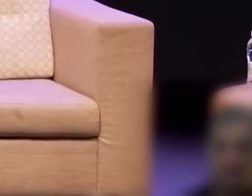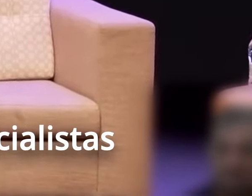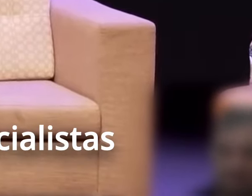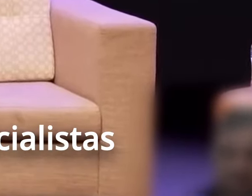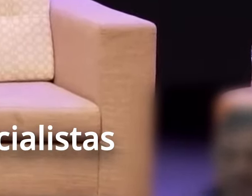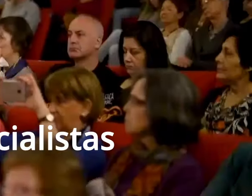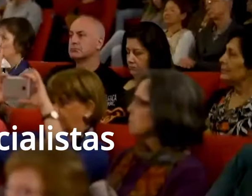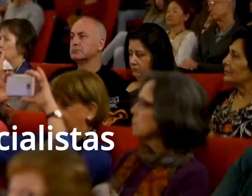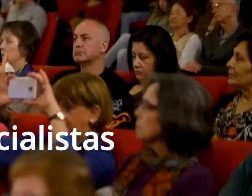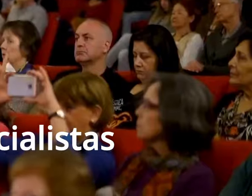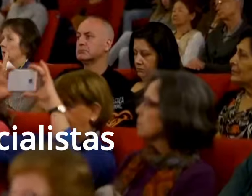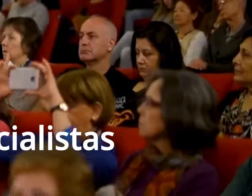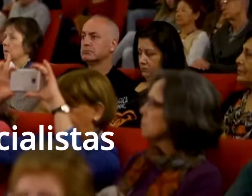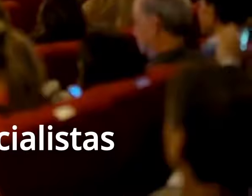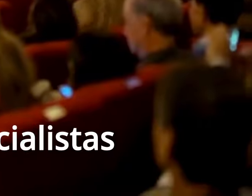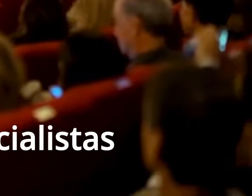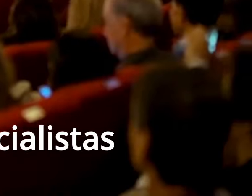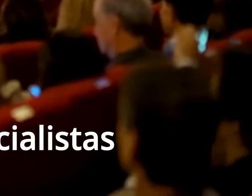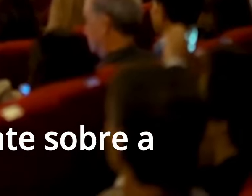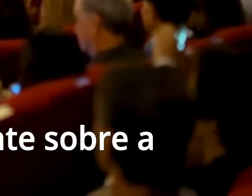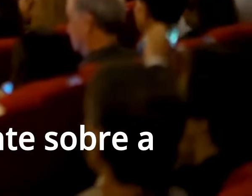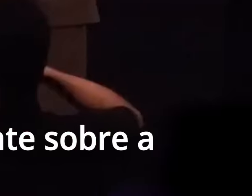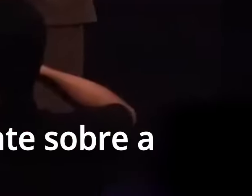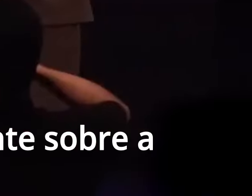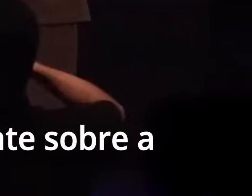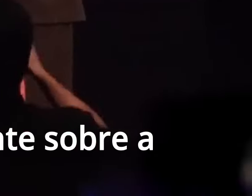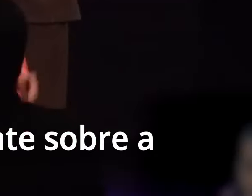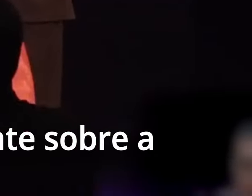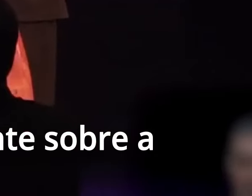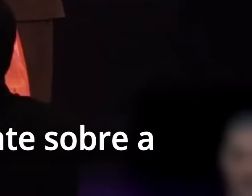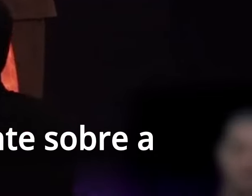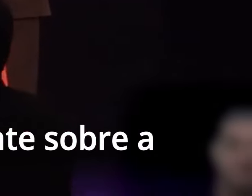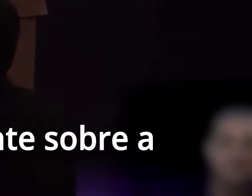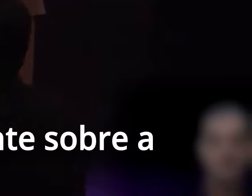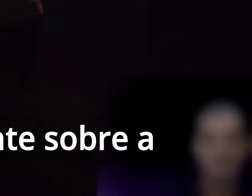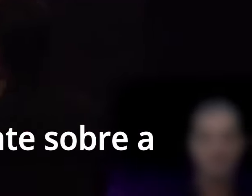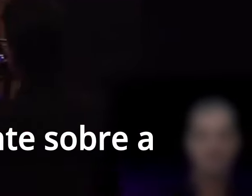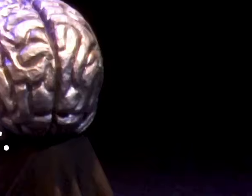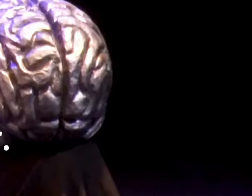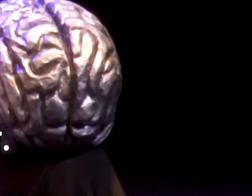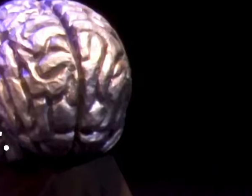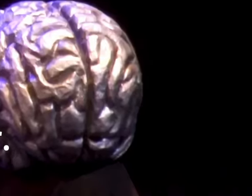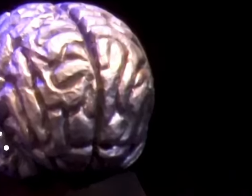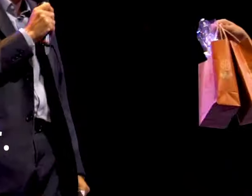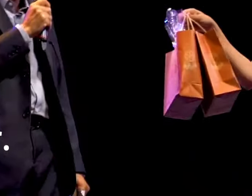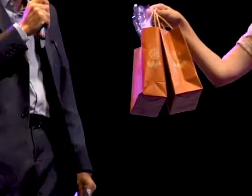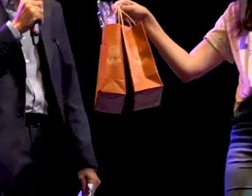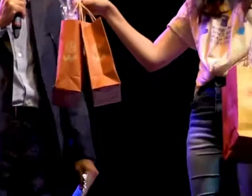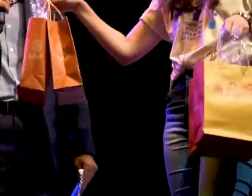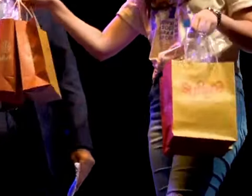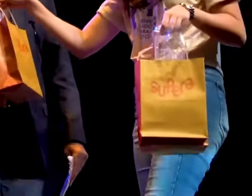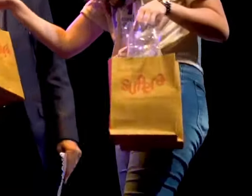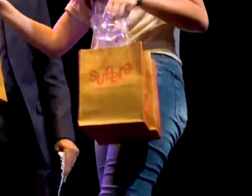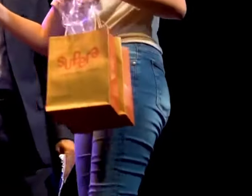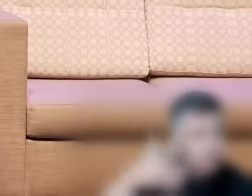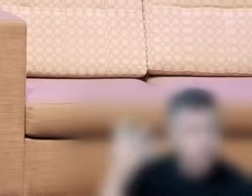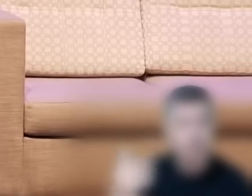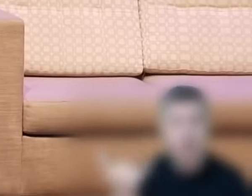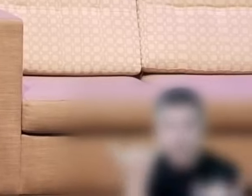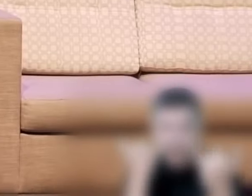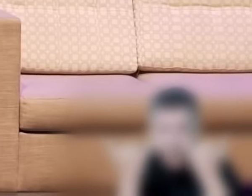cérebro. Neste ano, os maiores especialistas trazem o que há de mais recente sobre a doença de Alzheimer.